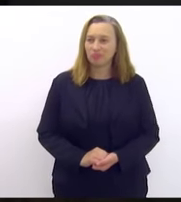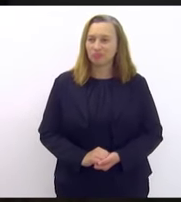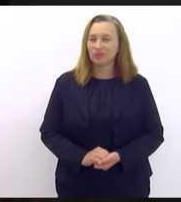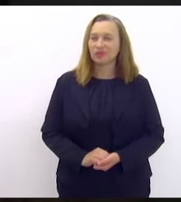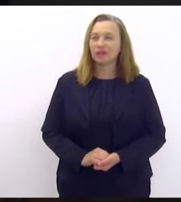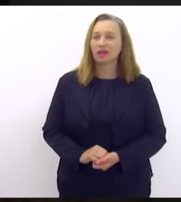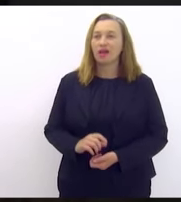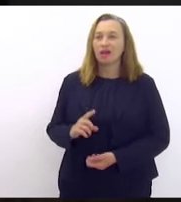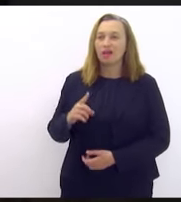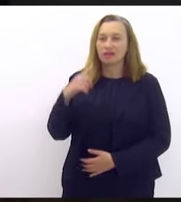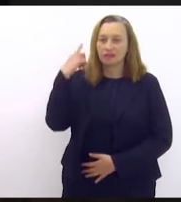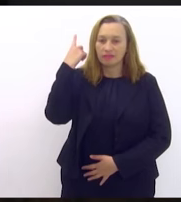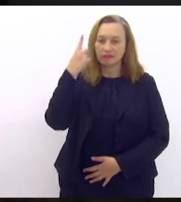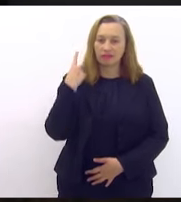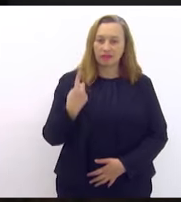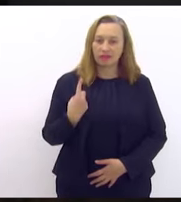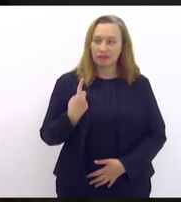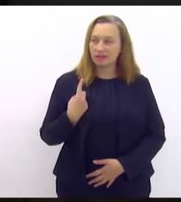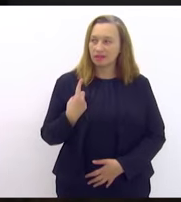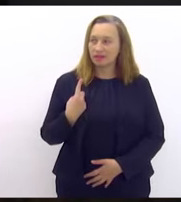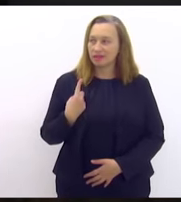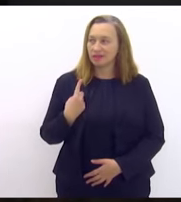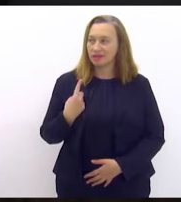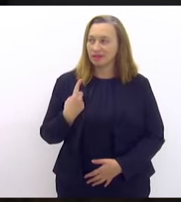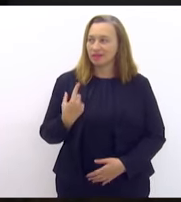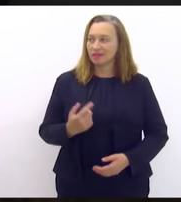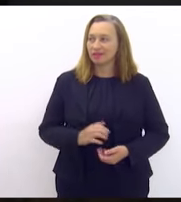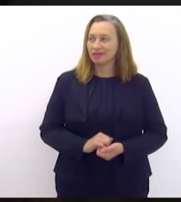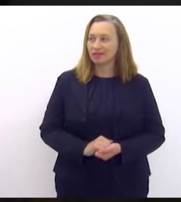e Dani Monteiro.